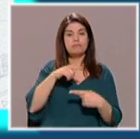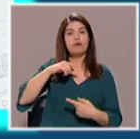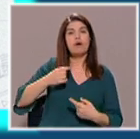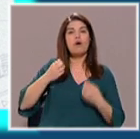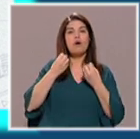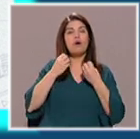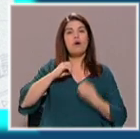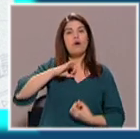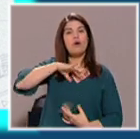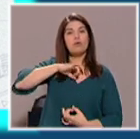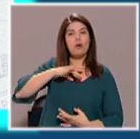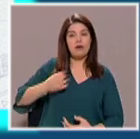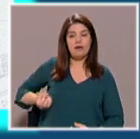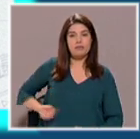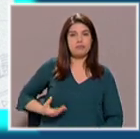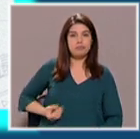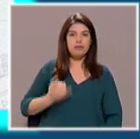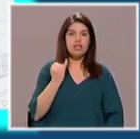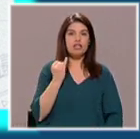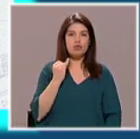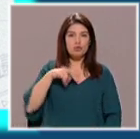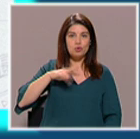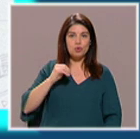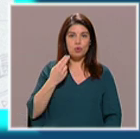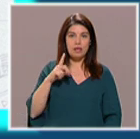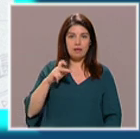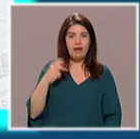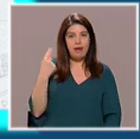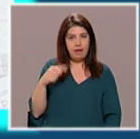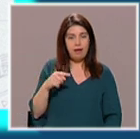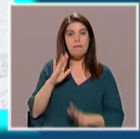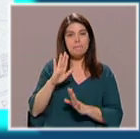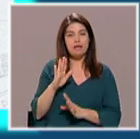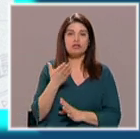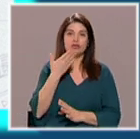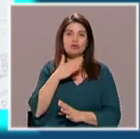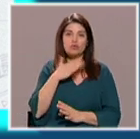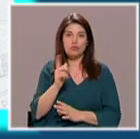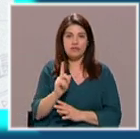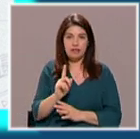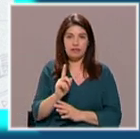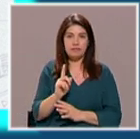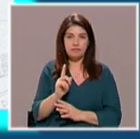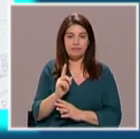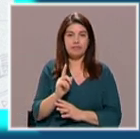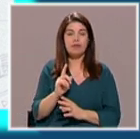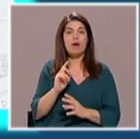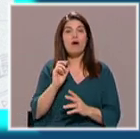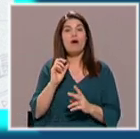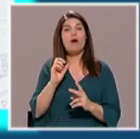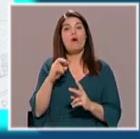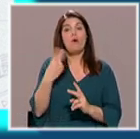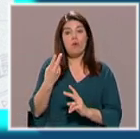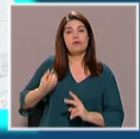insulina, no entanto, ou em quantidade insuficiente, ou então em quantidade suficiente, mas que não